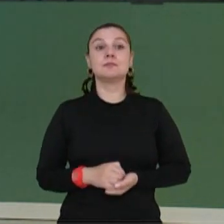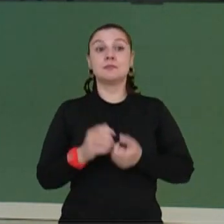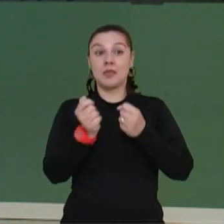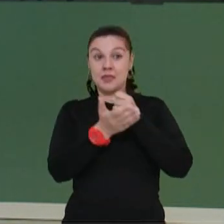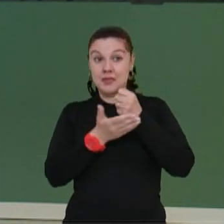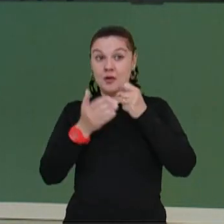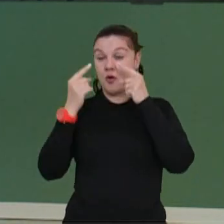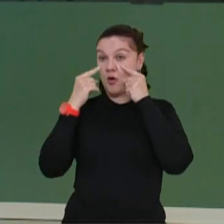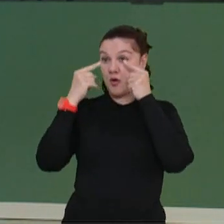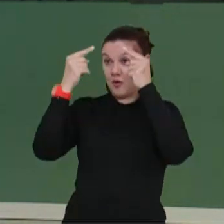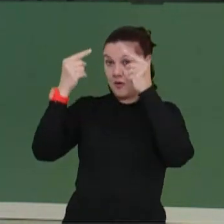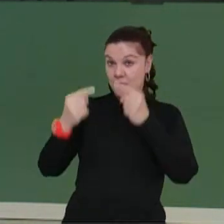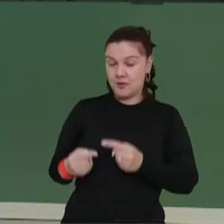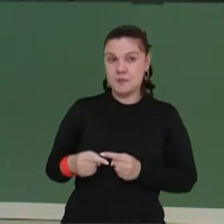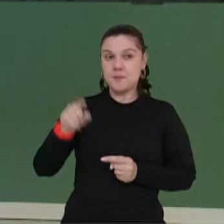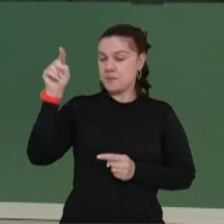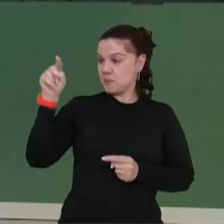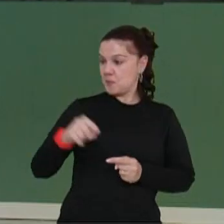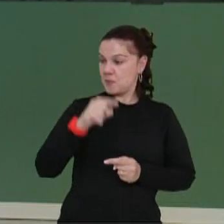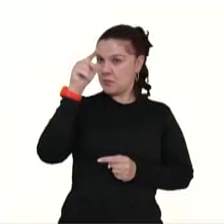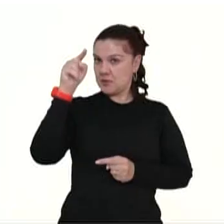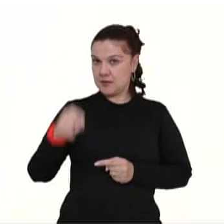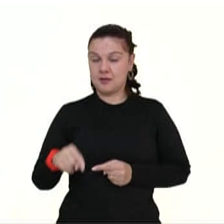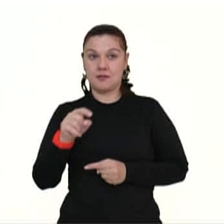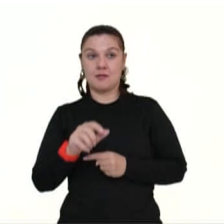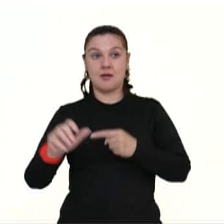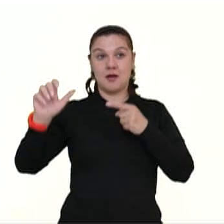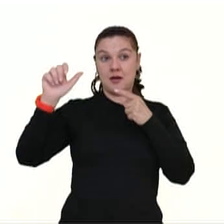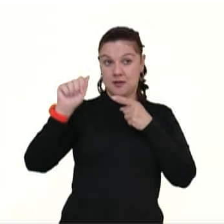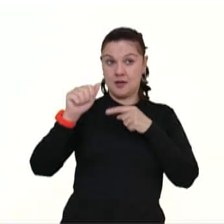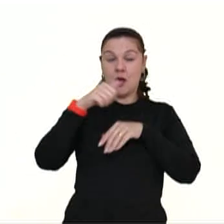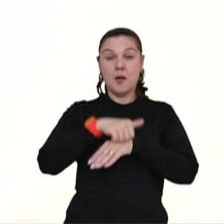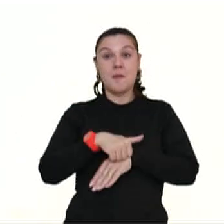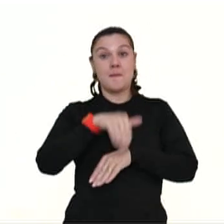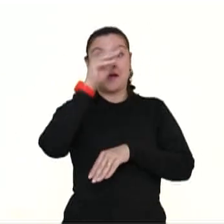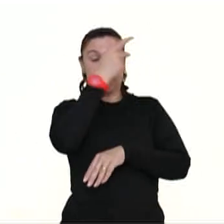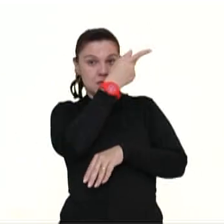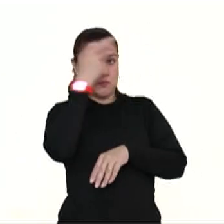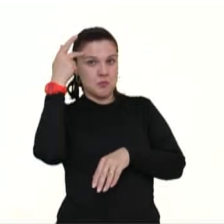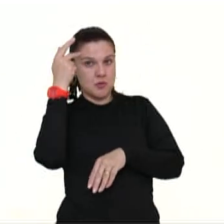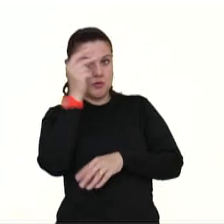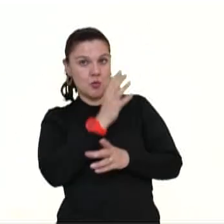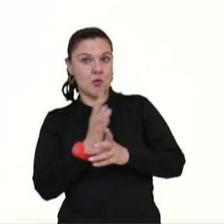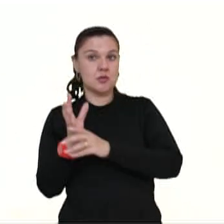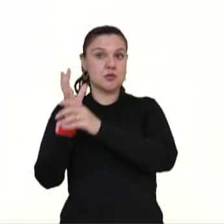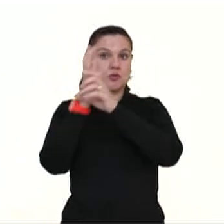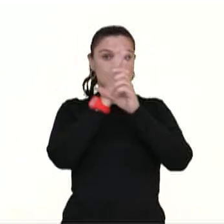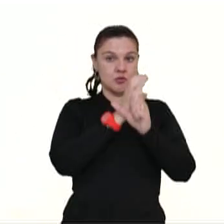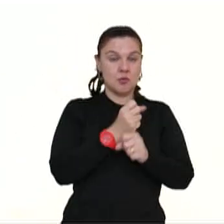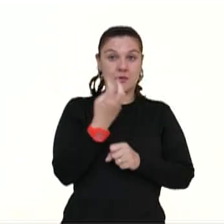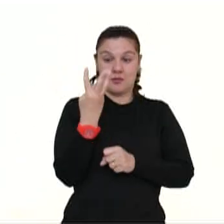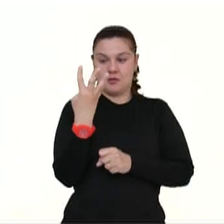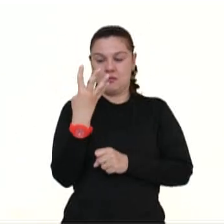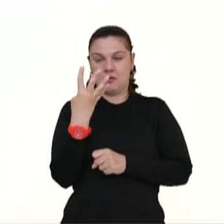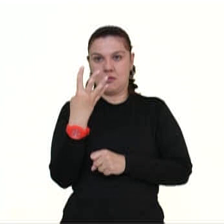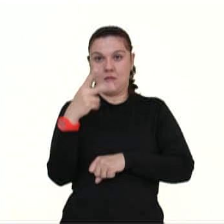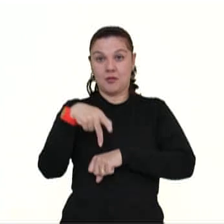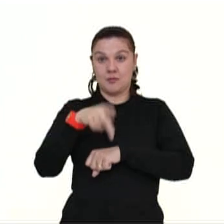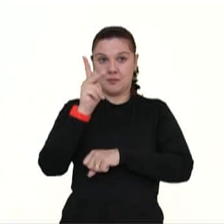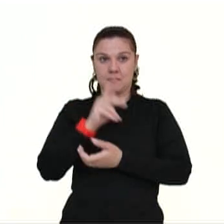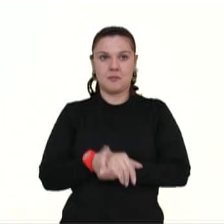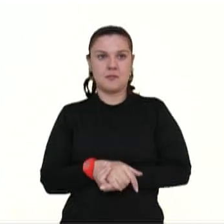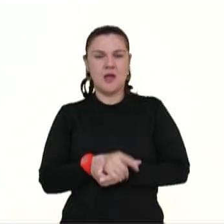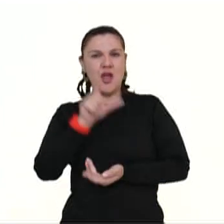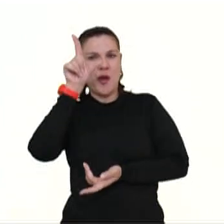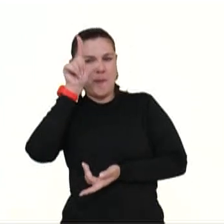Baseado nas informações da tabela, assinale a alternativa correta. Alternativa A. A maioria dos colecionadores possui mais de 34 pedras. Letra B.